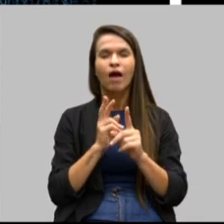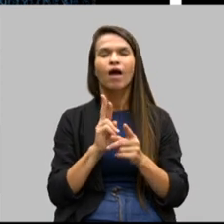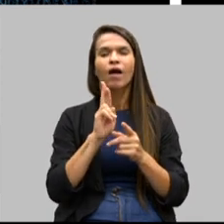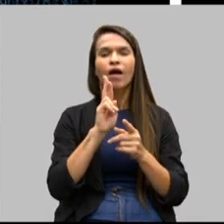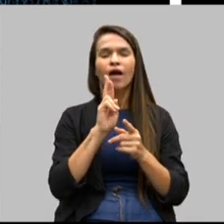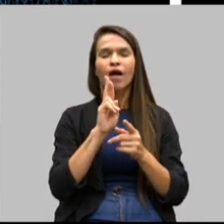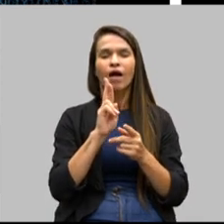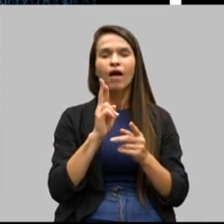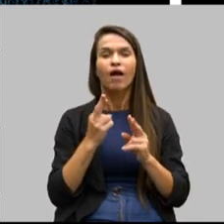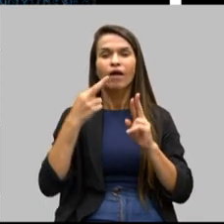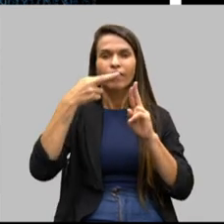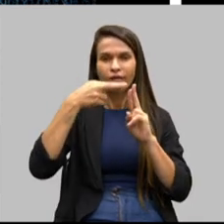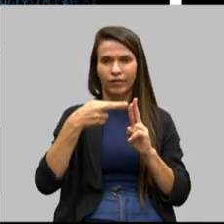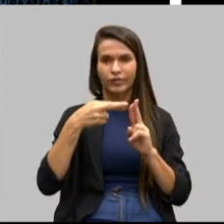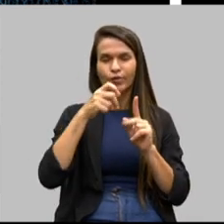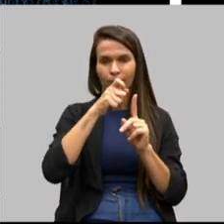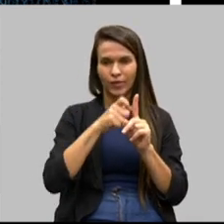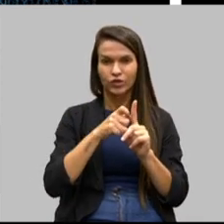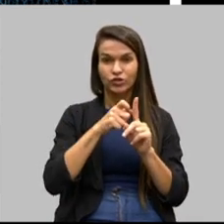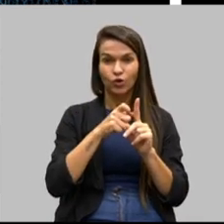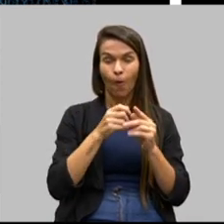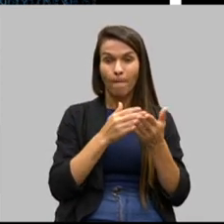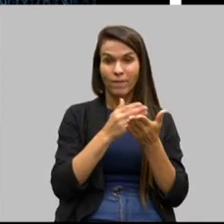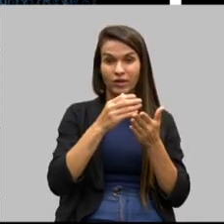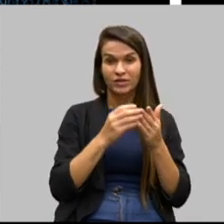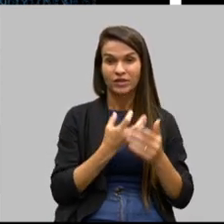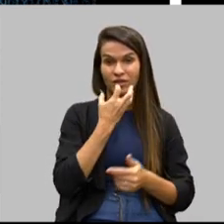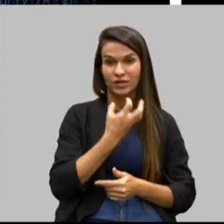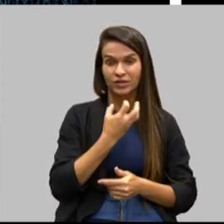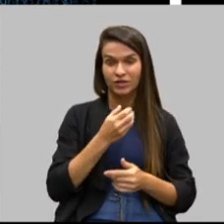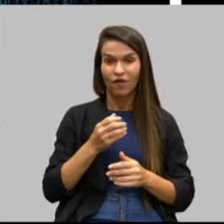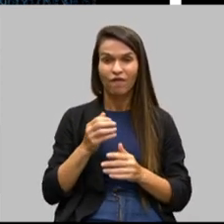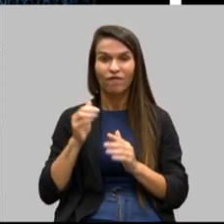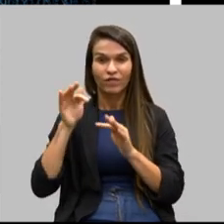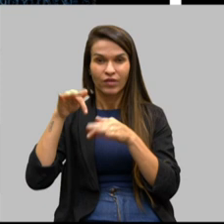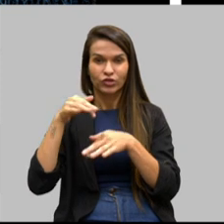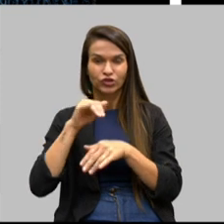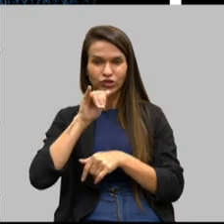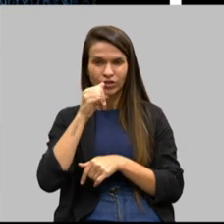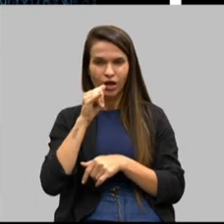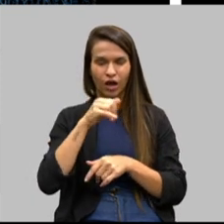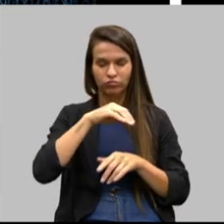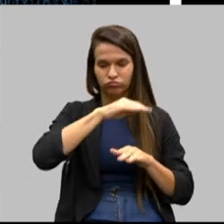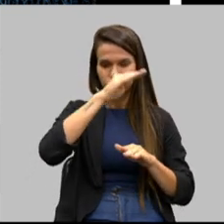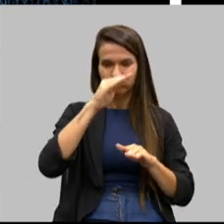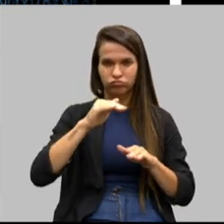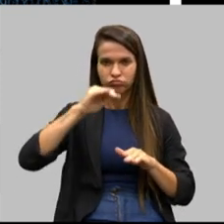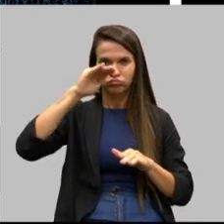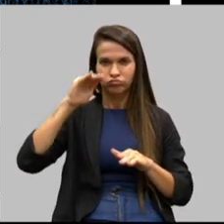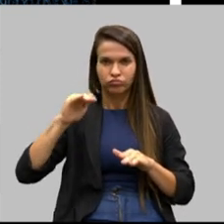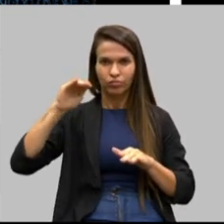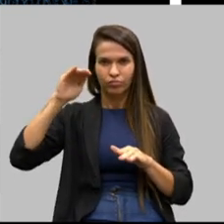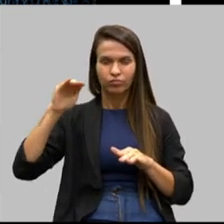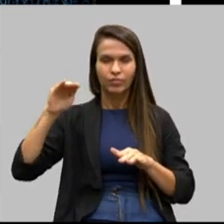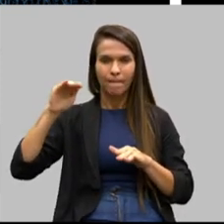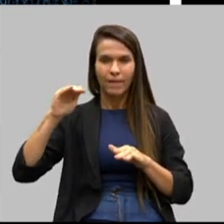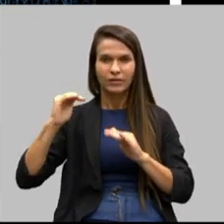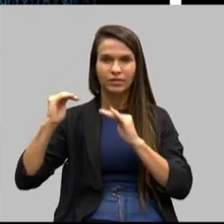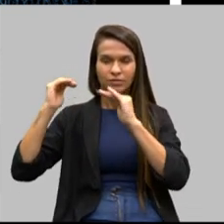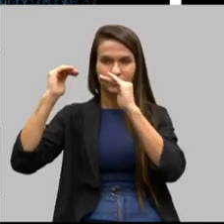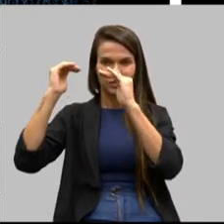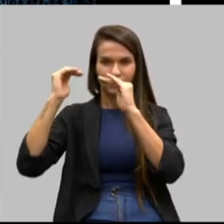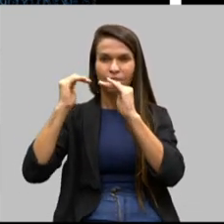janeiro e terminando em dezembro. E a curva em vermelho, a mais acima, ela é